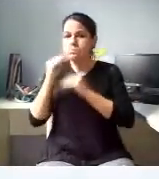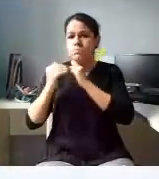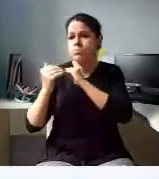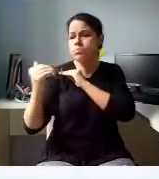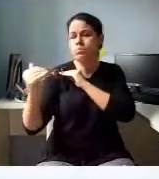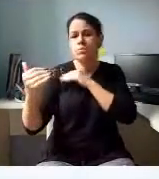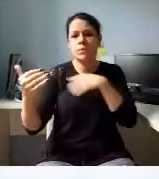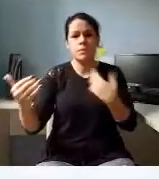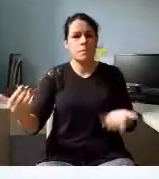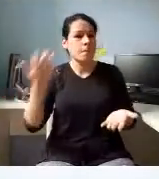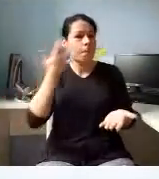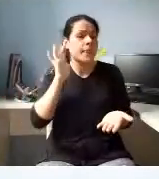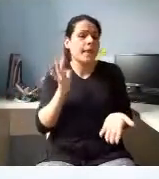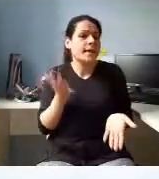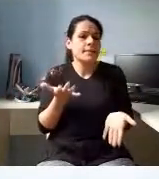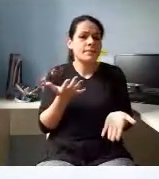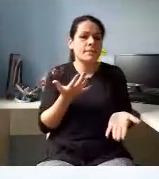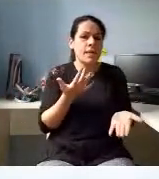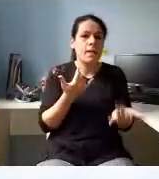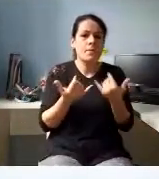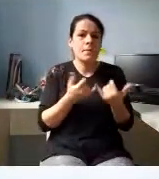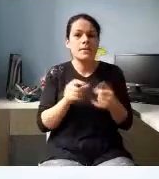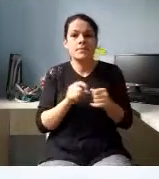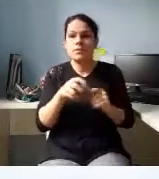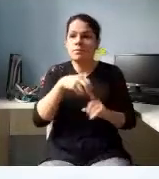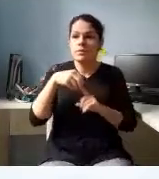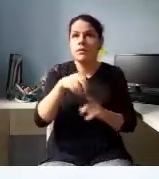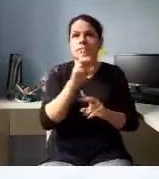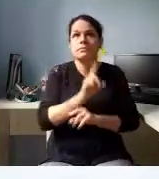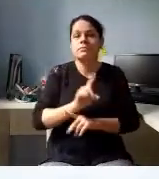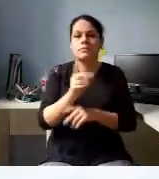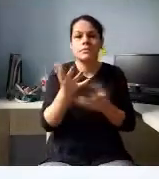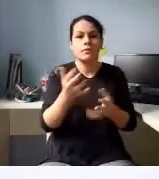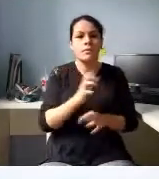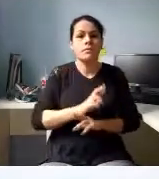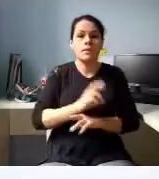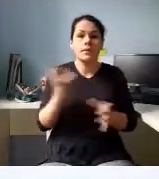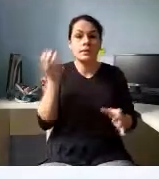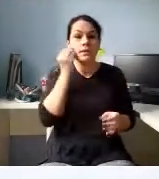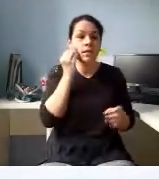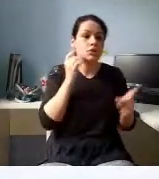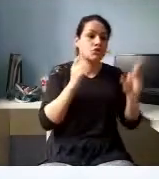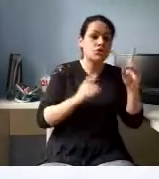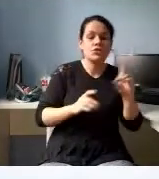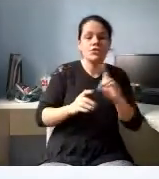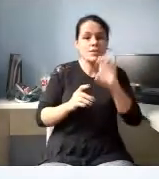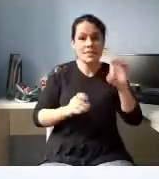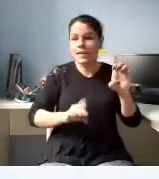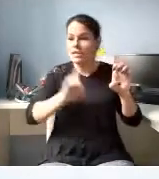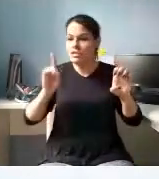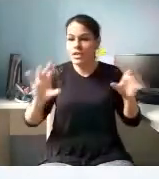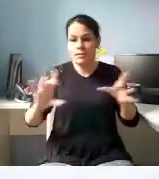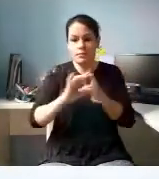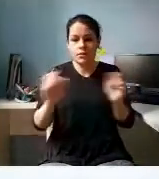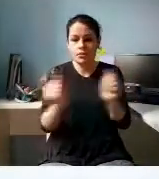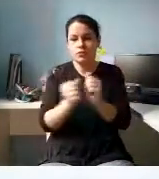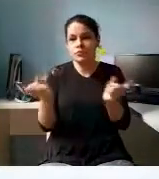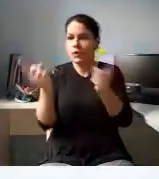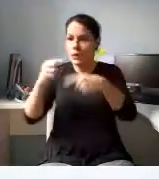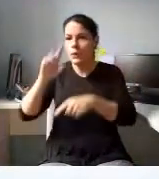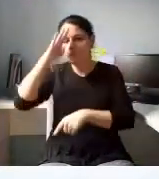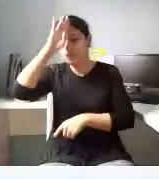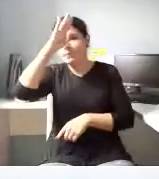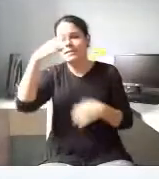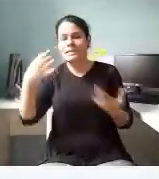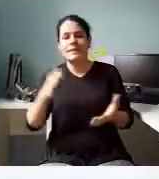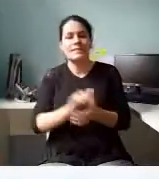está conseguindo, ele vai ser uma unanimidade em breve, juntando direita e esquerda, todos contra ele. Para a gente terminar, eu queria te perguntar